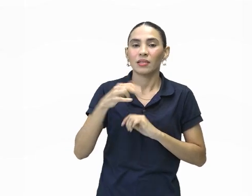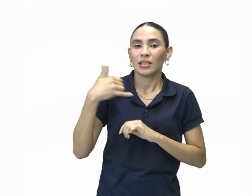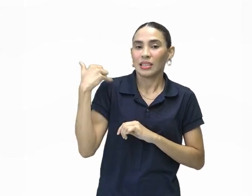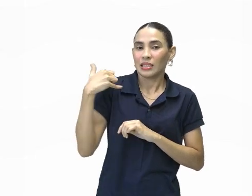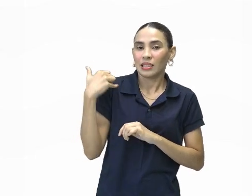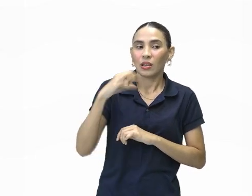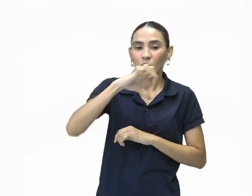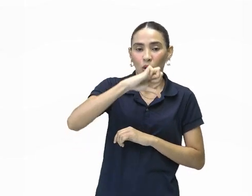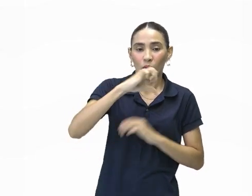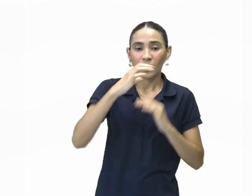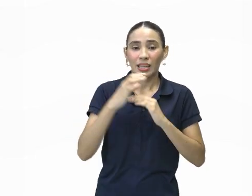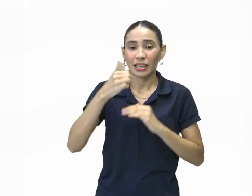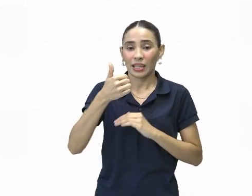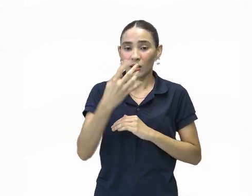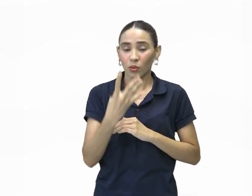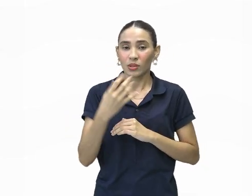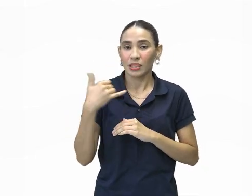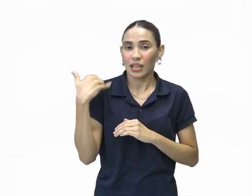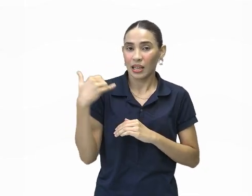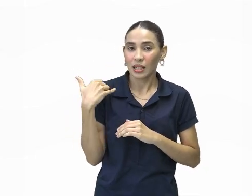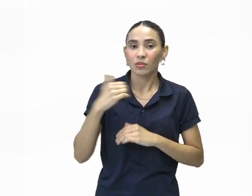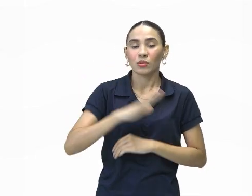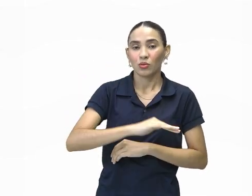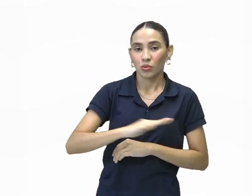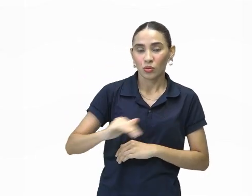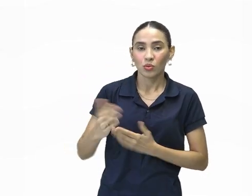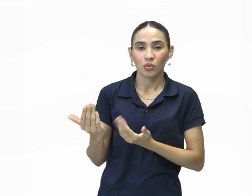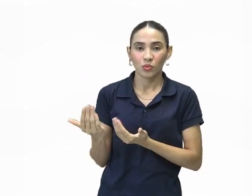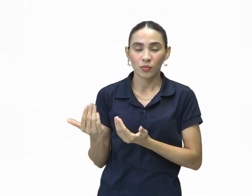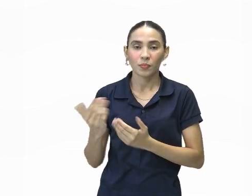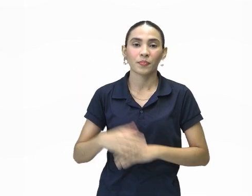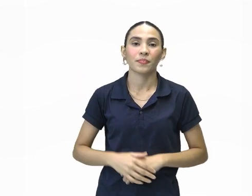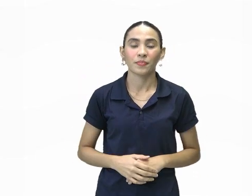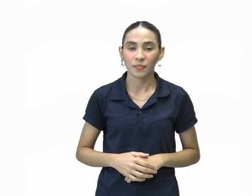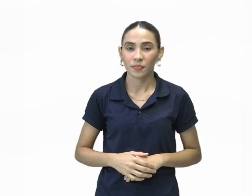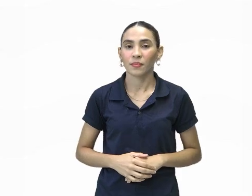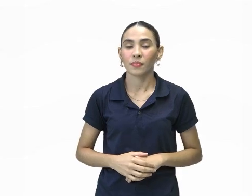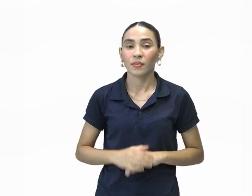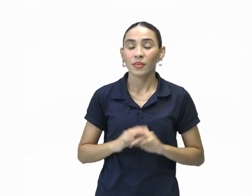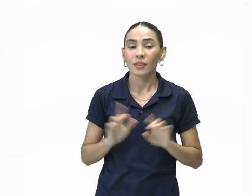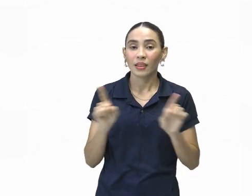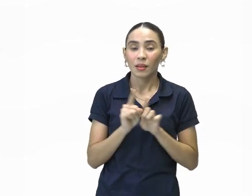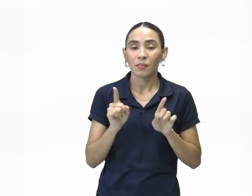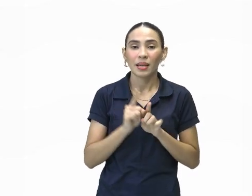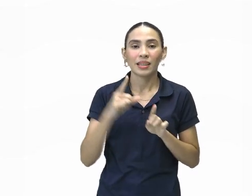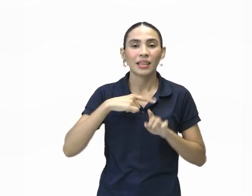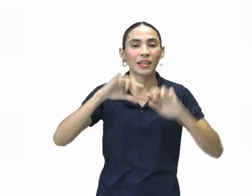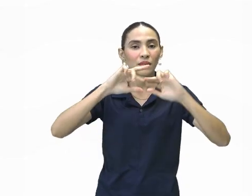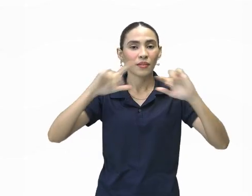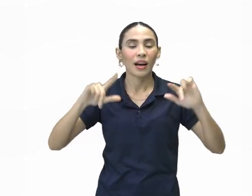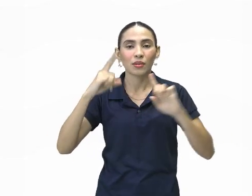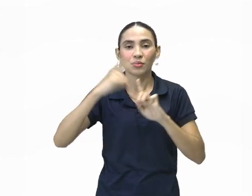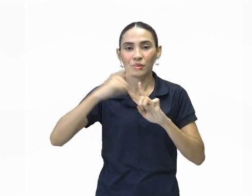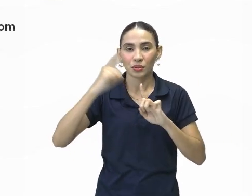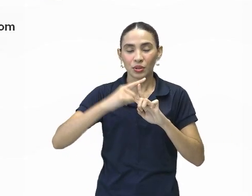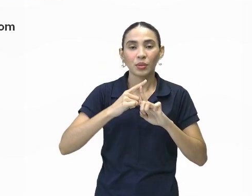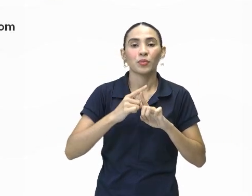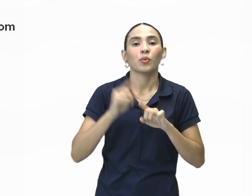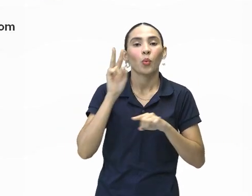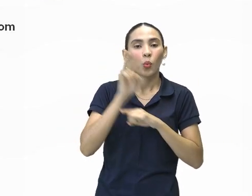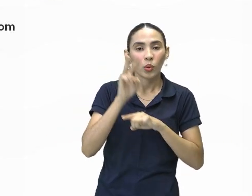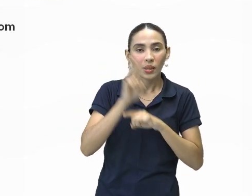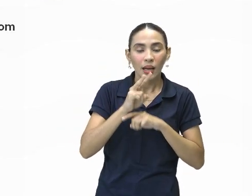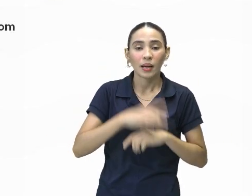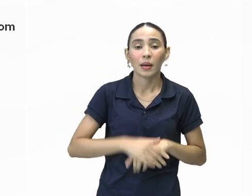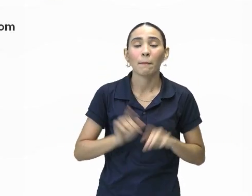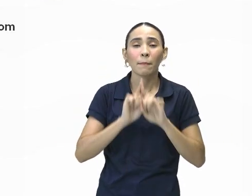de 9 a 14 anos, ou seja, nos adolescentes e crianças, tá? A gente tem várias formas, né, de prevenir